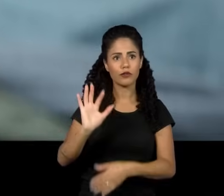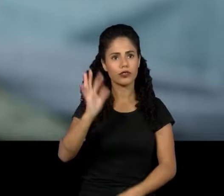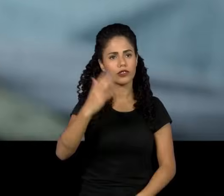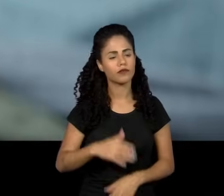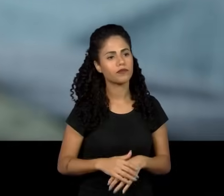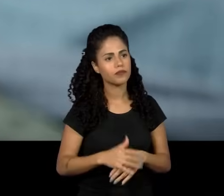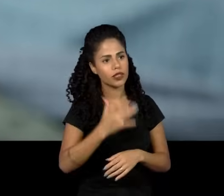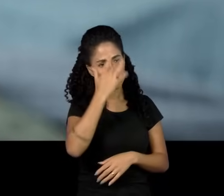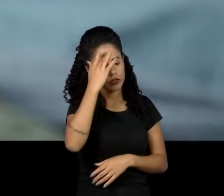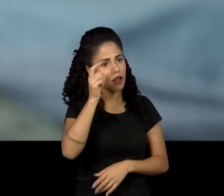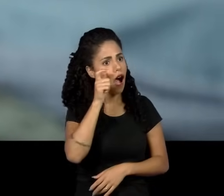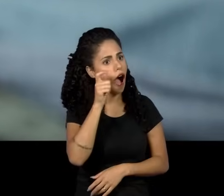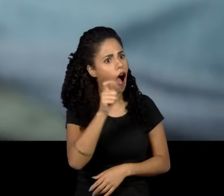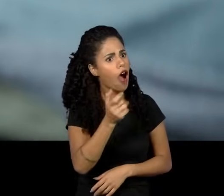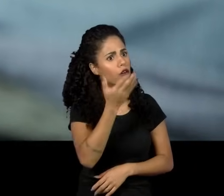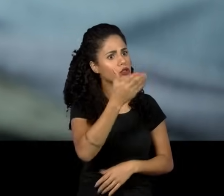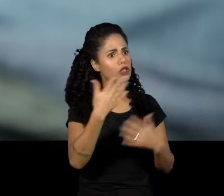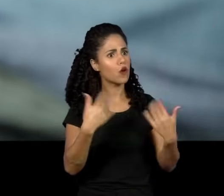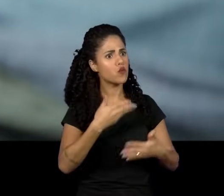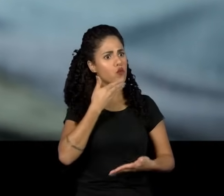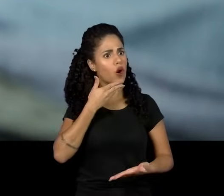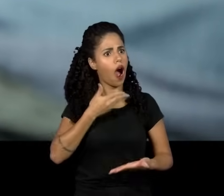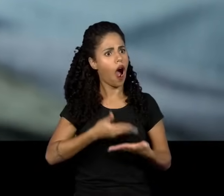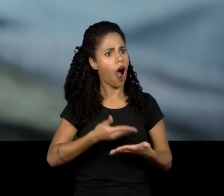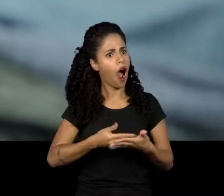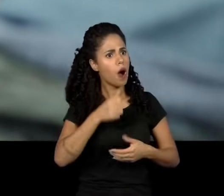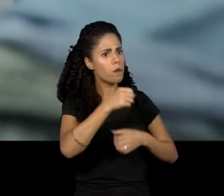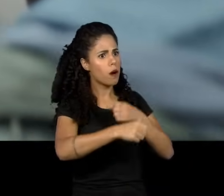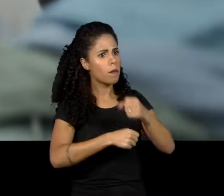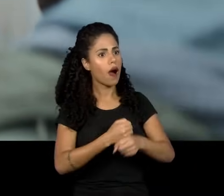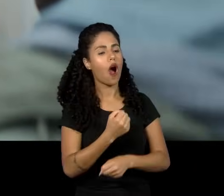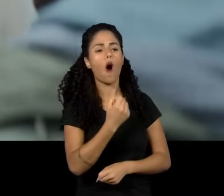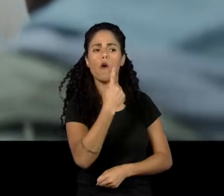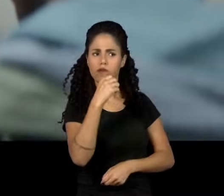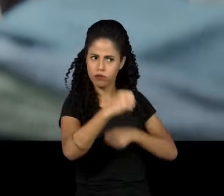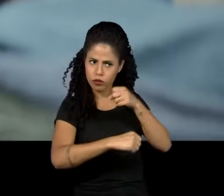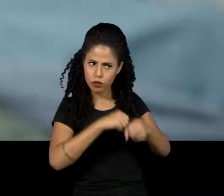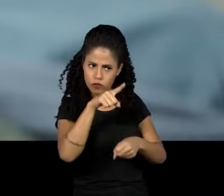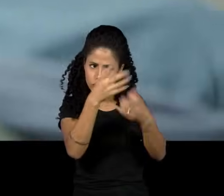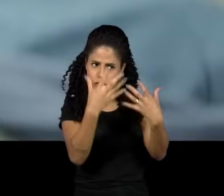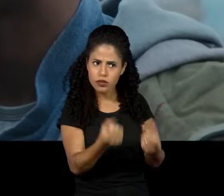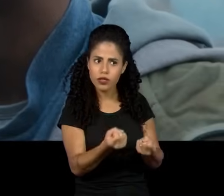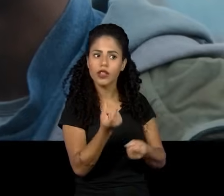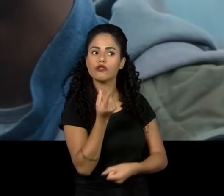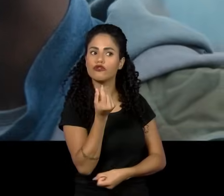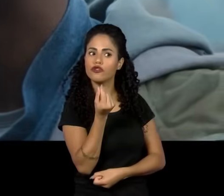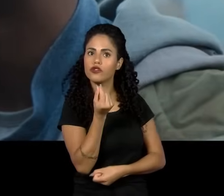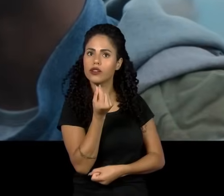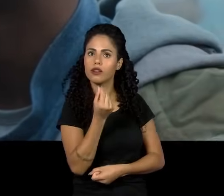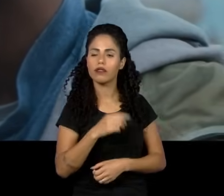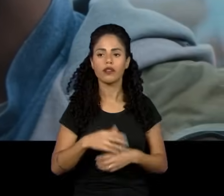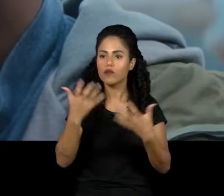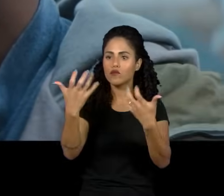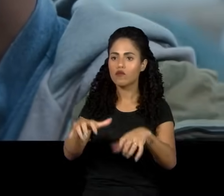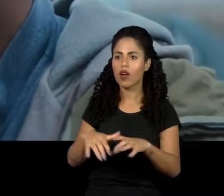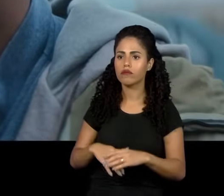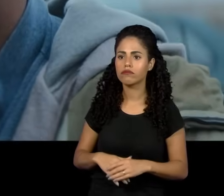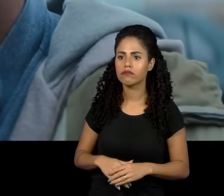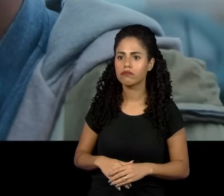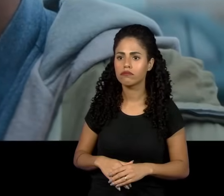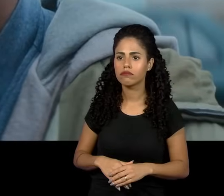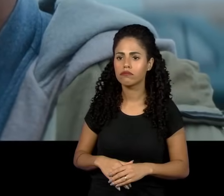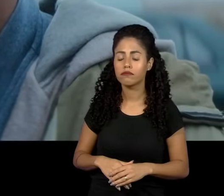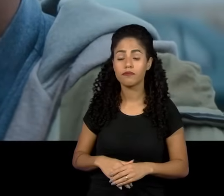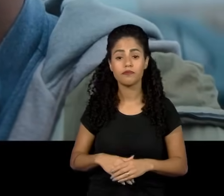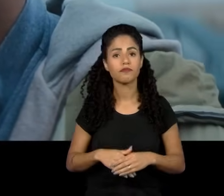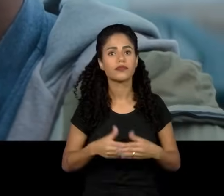me impressiona no ringue e você foi uma delas. Tem uma luta para você. E com dinheiro. Tô fora. Não é a ascensão